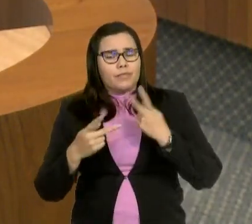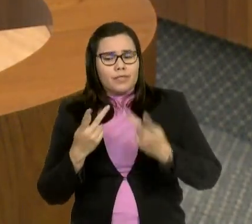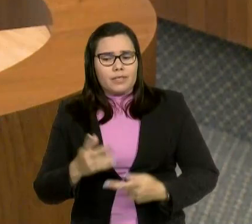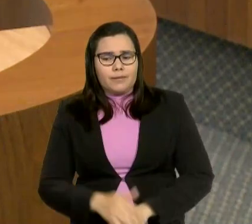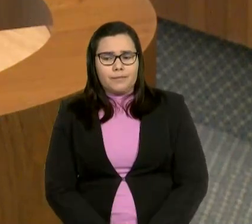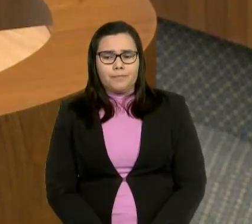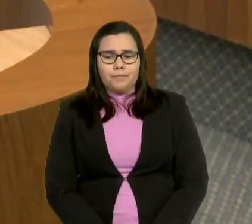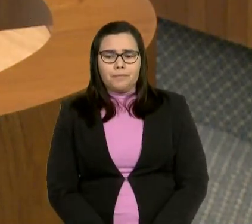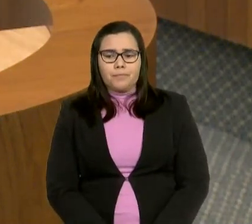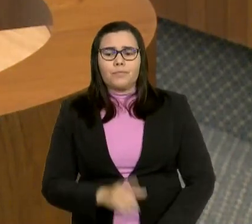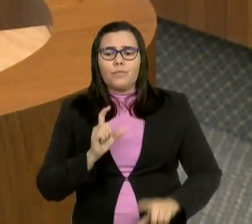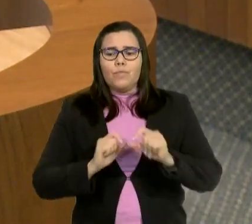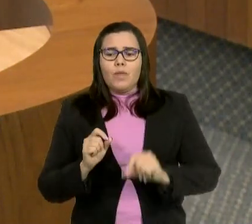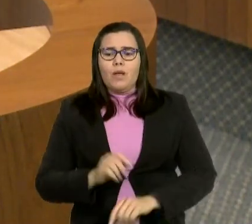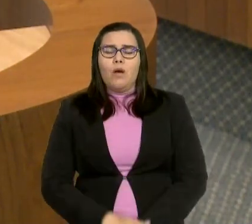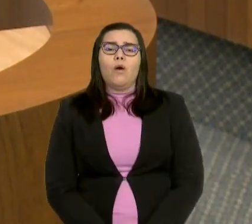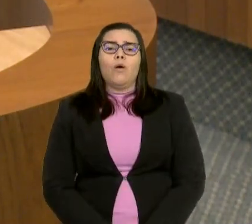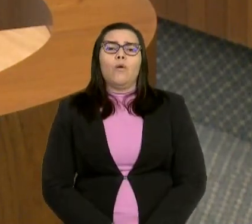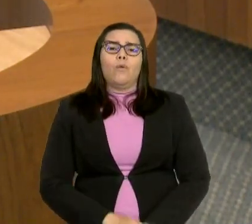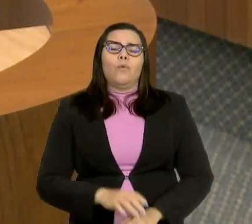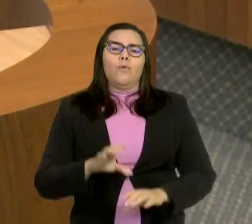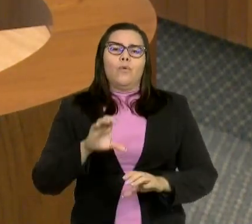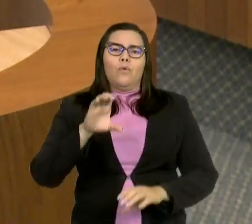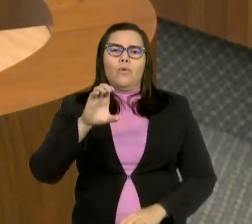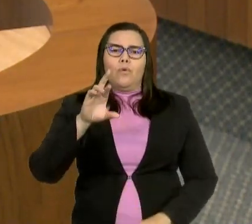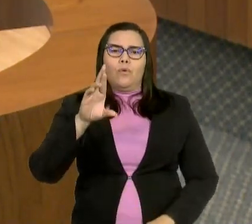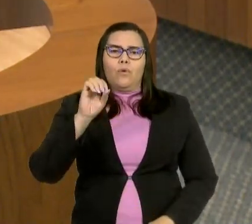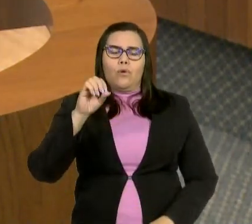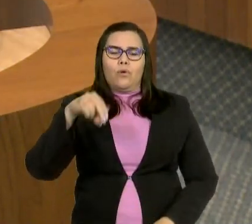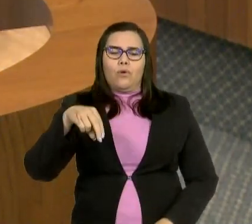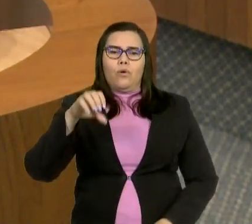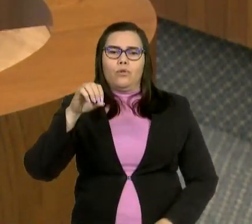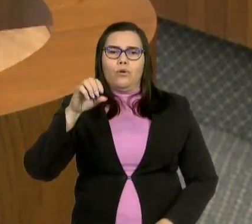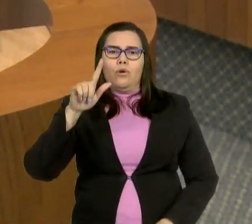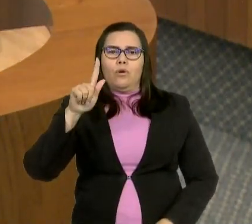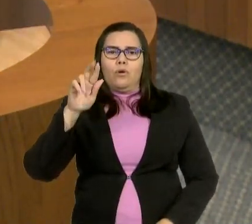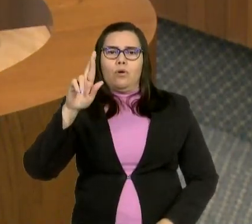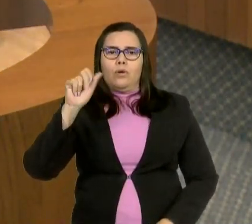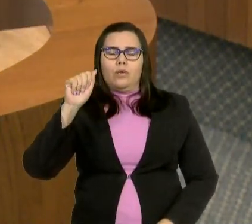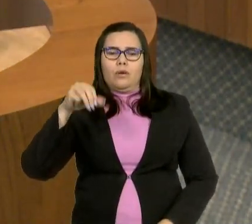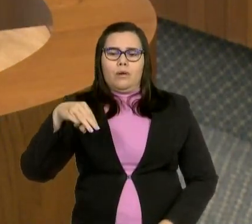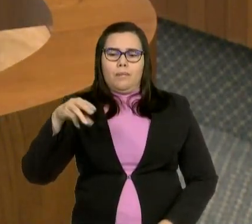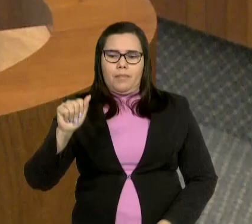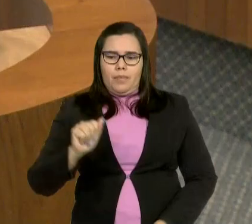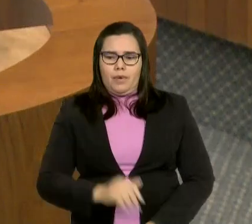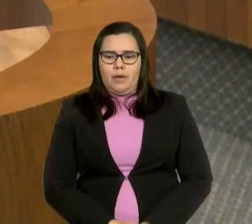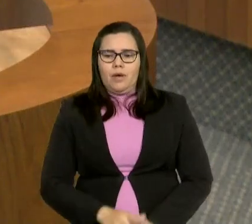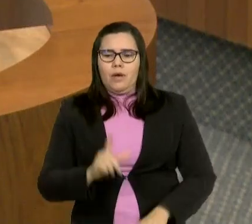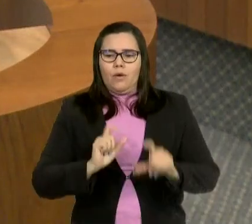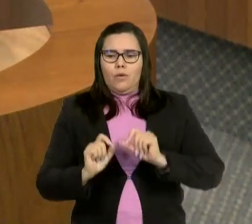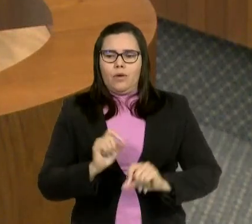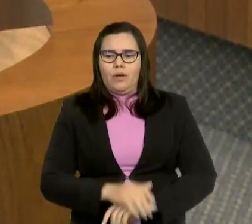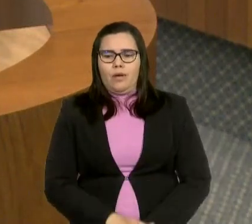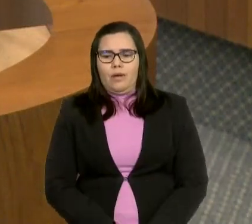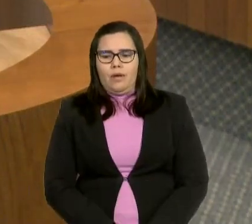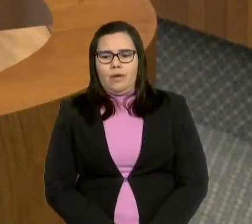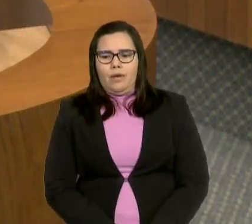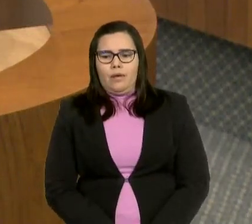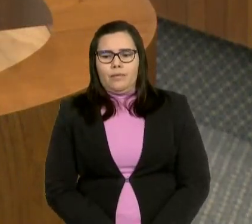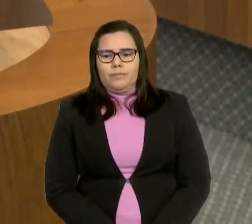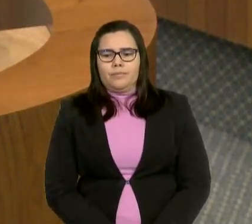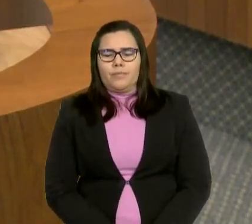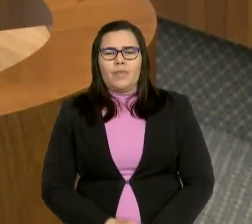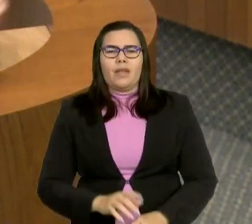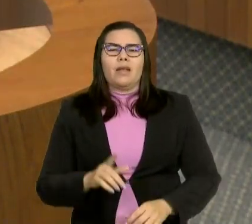ao cronograma do curso de formação. Muitos estão reclamando que já foram retirados para atividades externas durante o